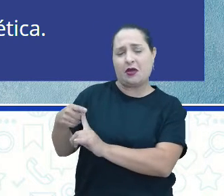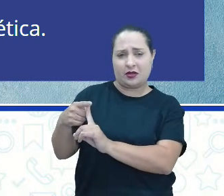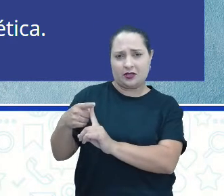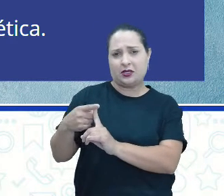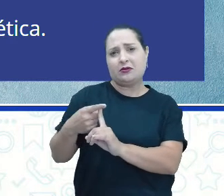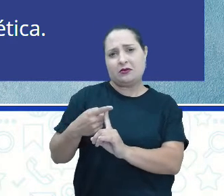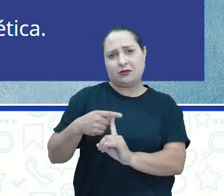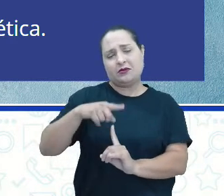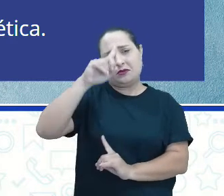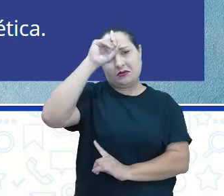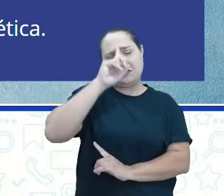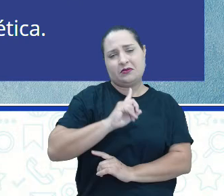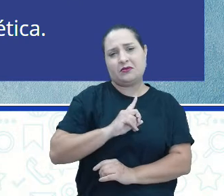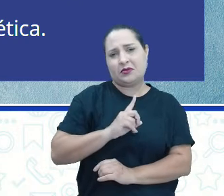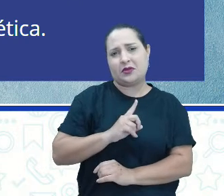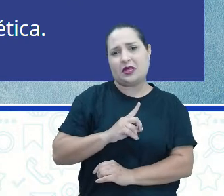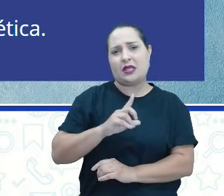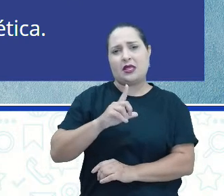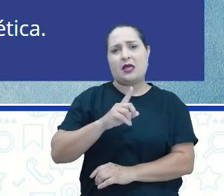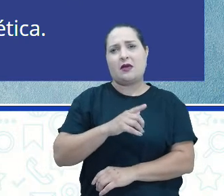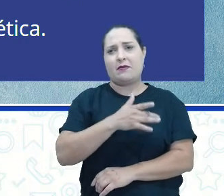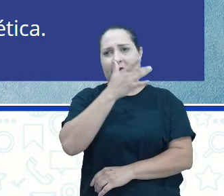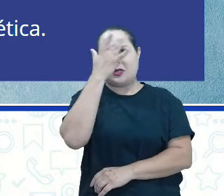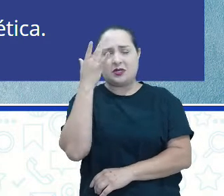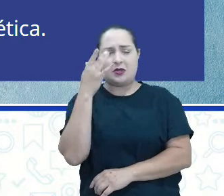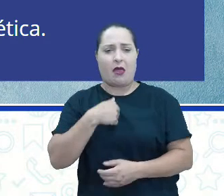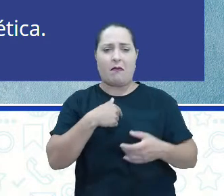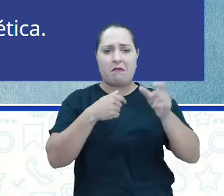como herói, ou heroína, ou uma garota